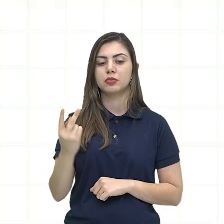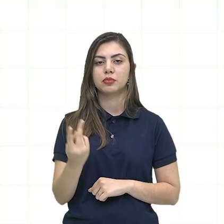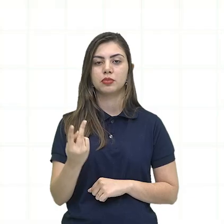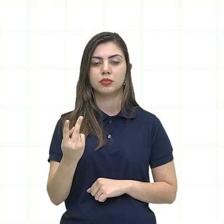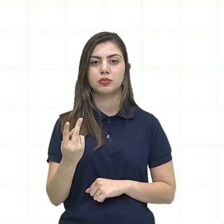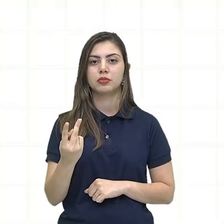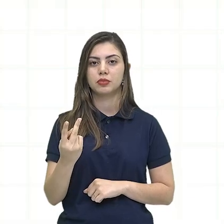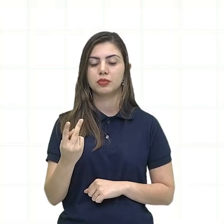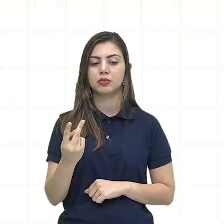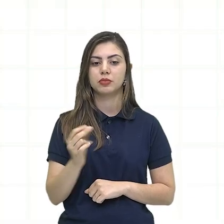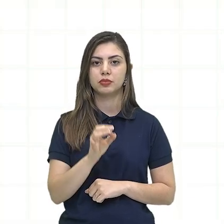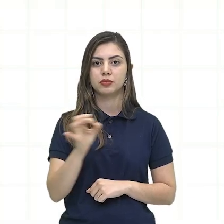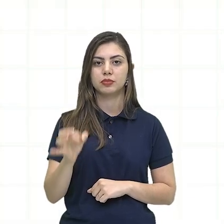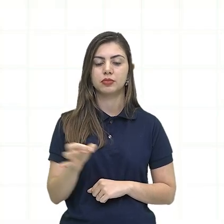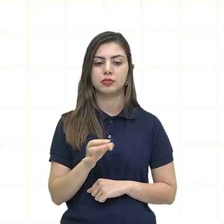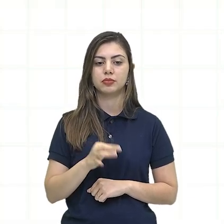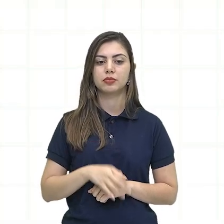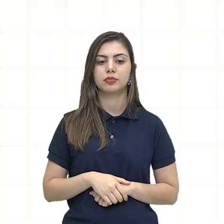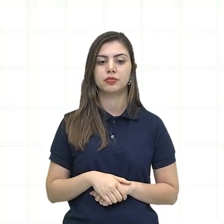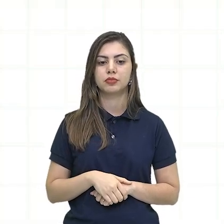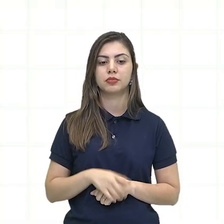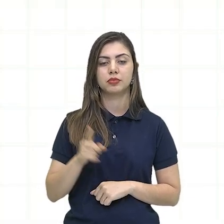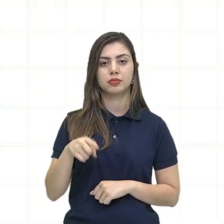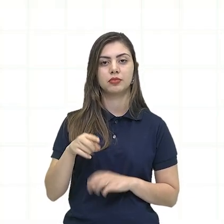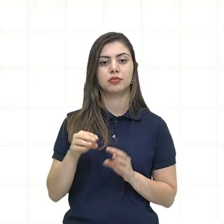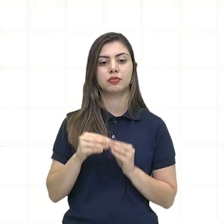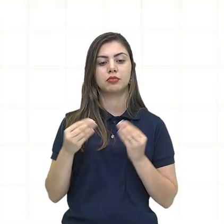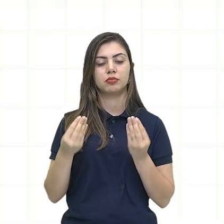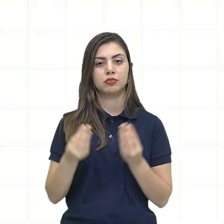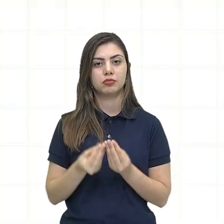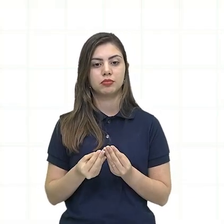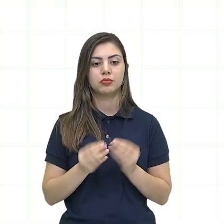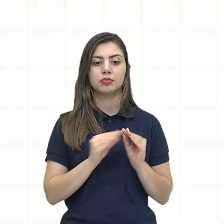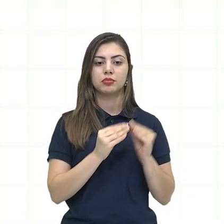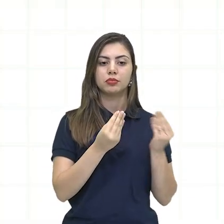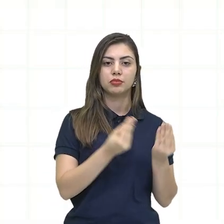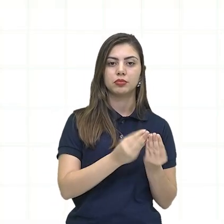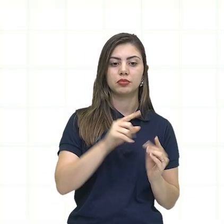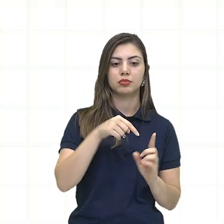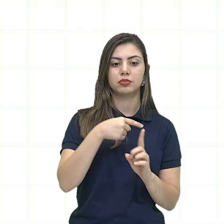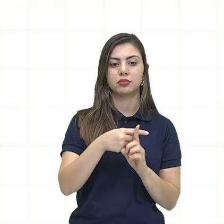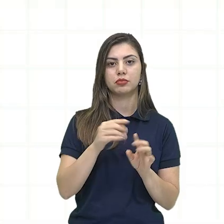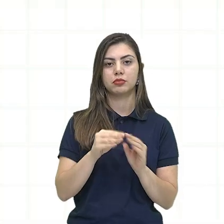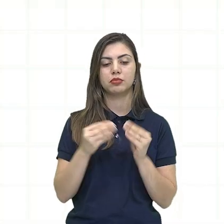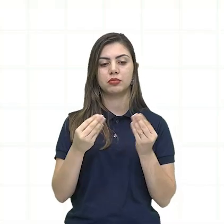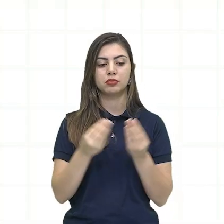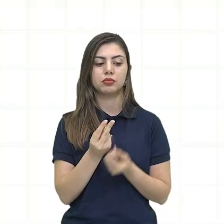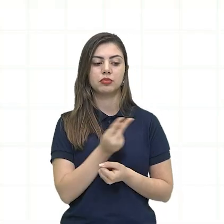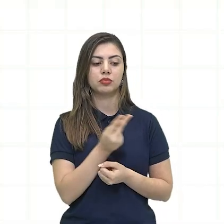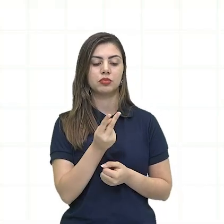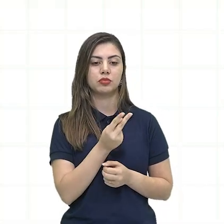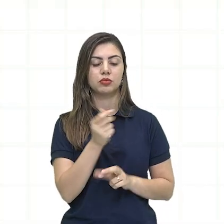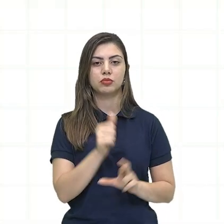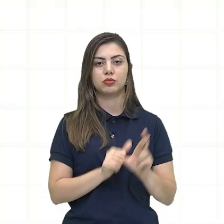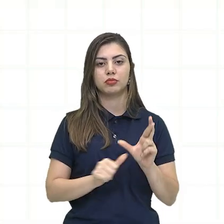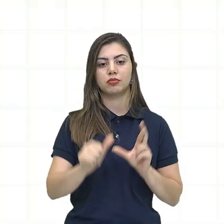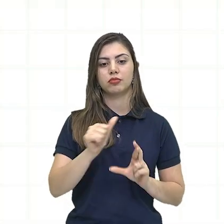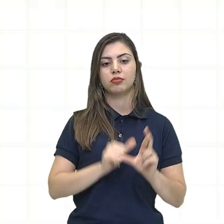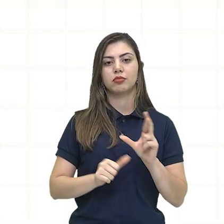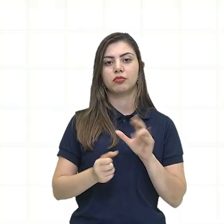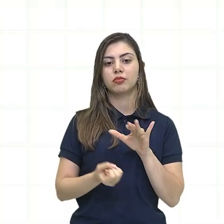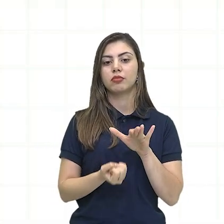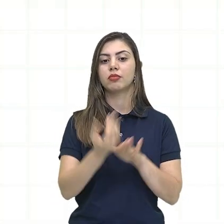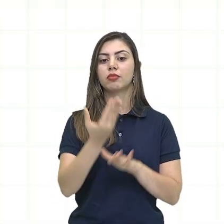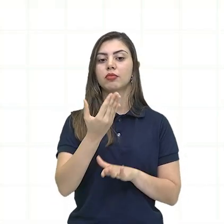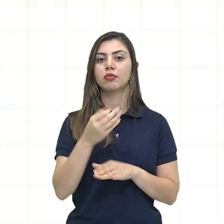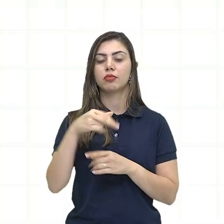hidróxido de sódio, certo? Uma outra substância. Quando eles reagem, o que vai